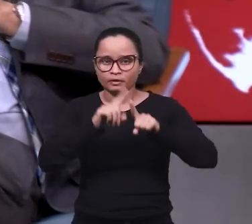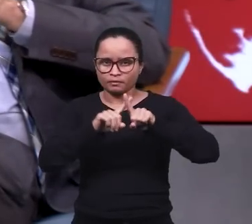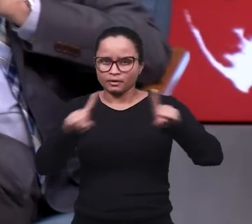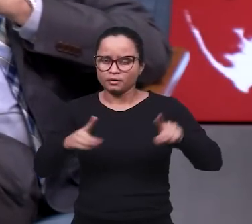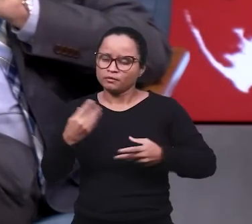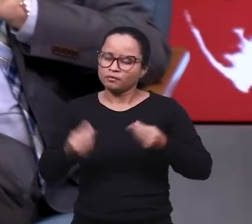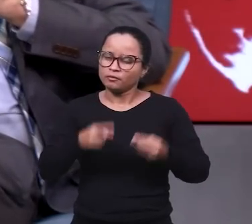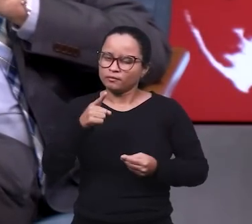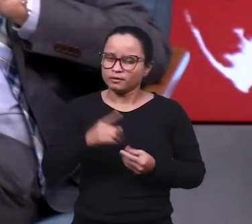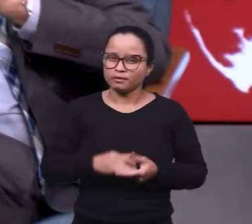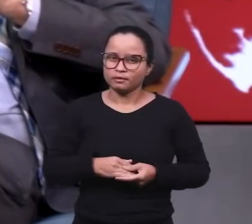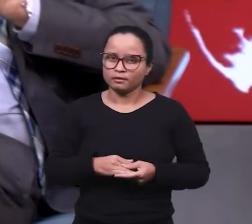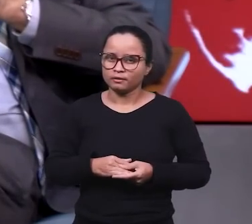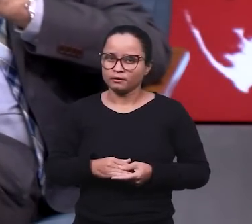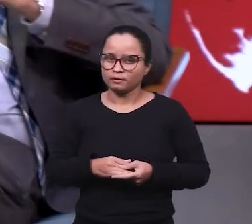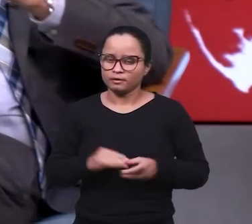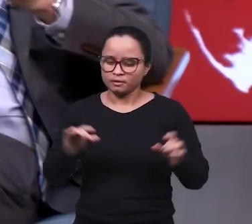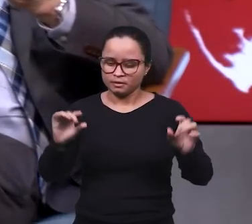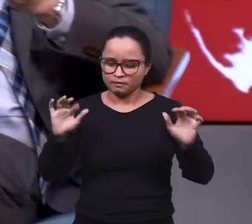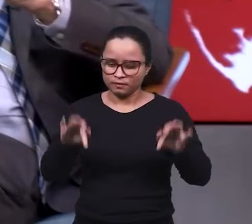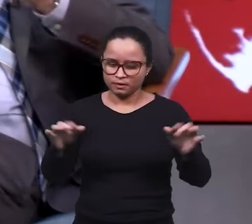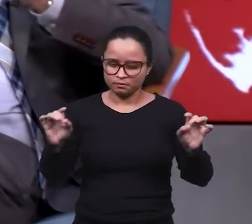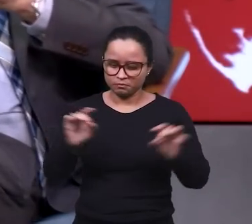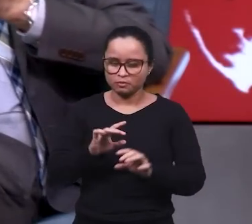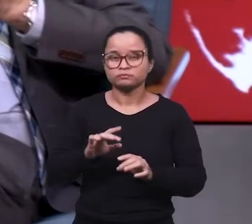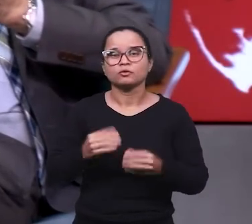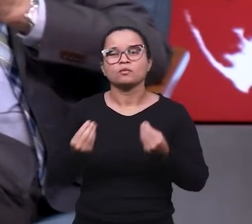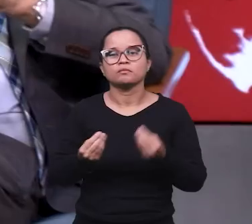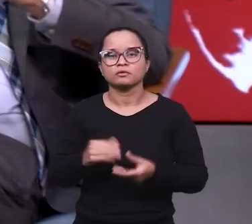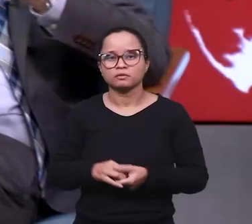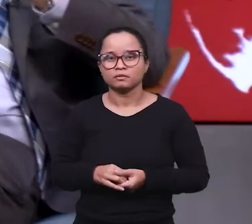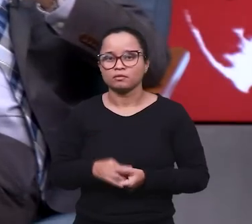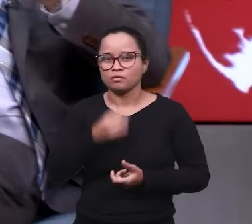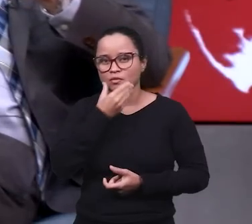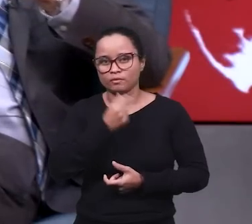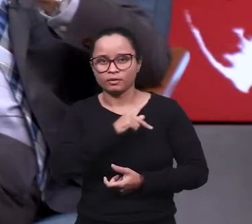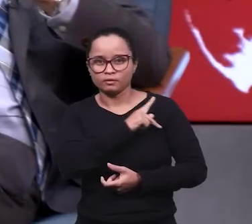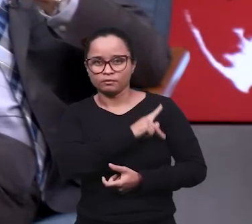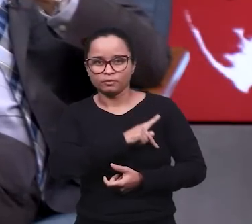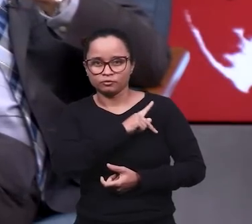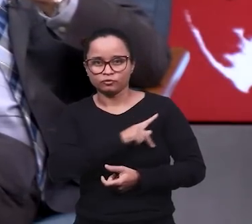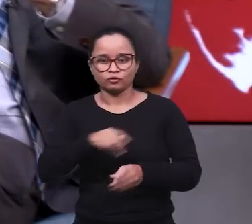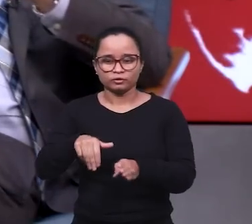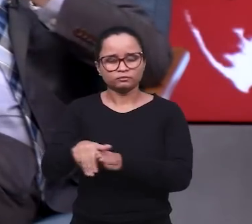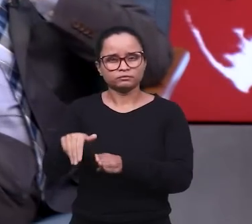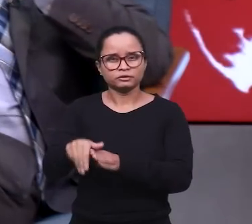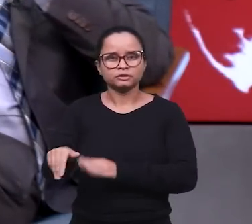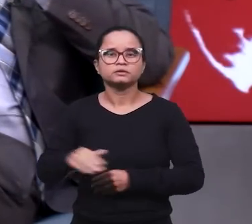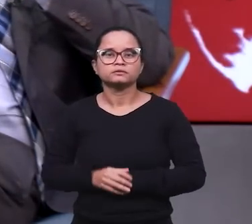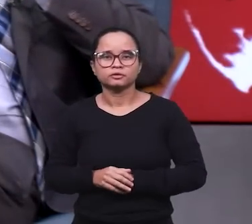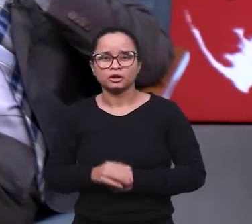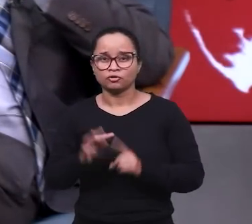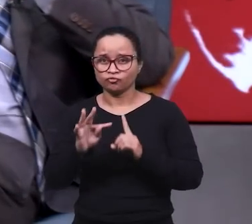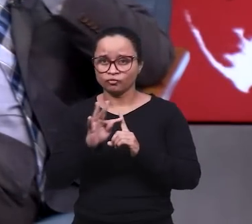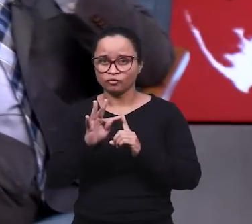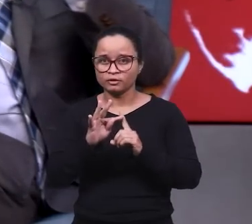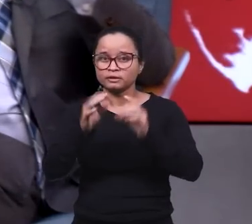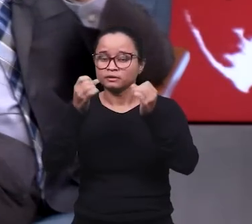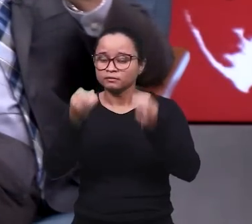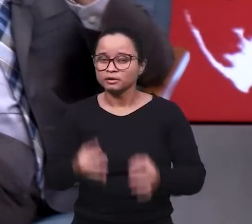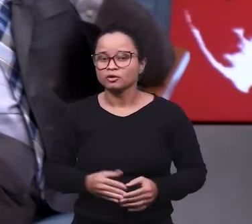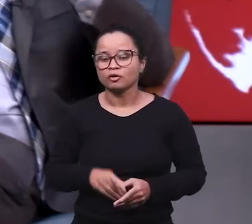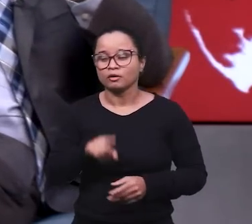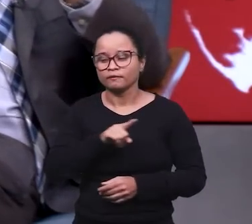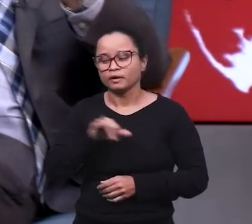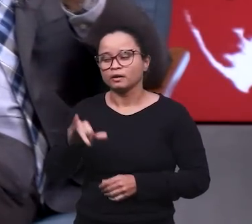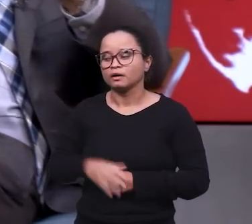Mas como é que você conclui isso? Paulo, quando exorta Timóteo, ele diz o seguinte: